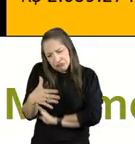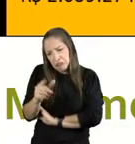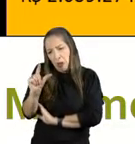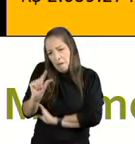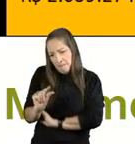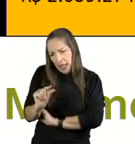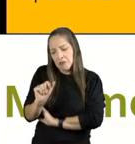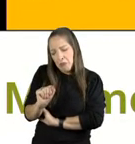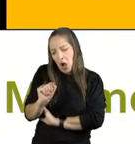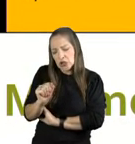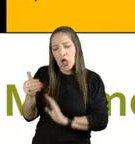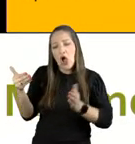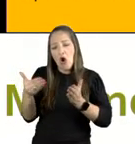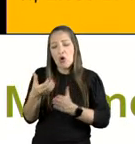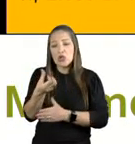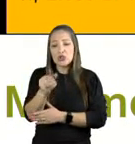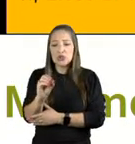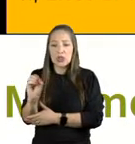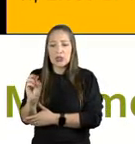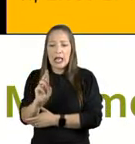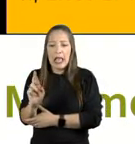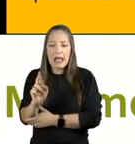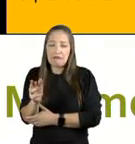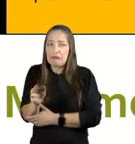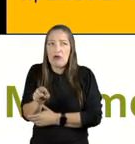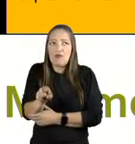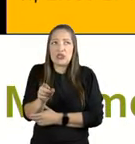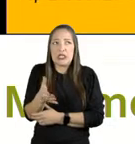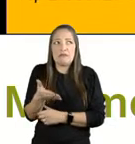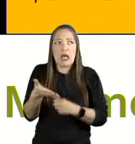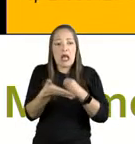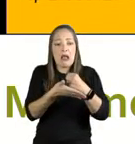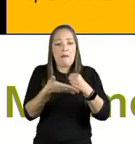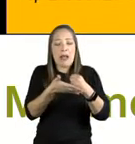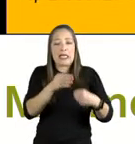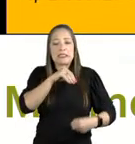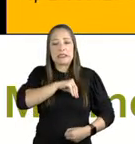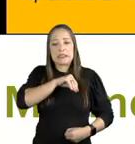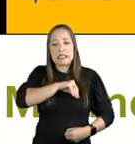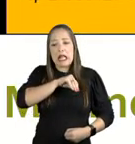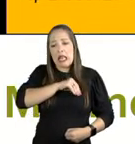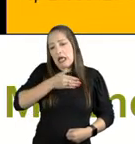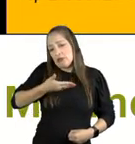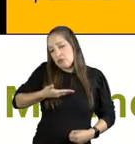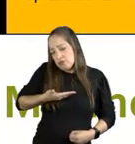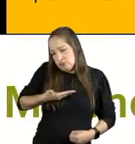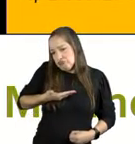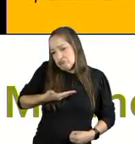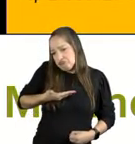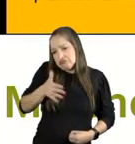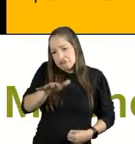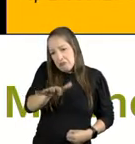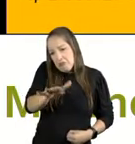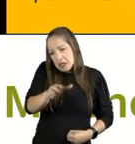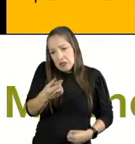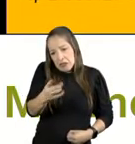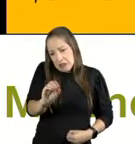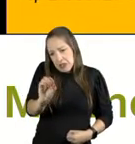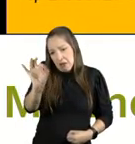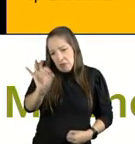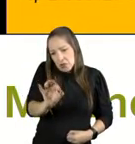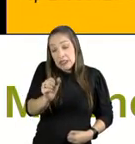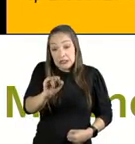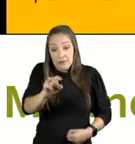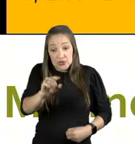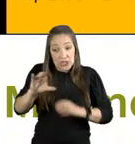R$600 pode ser, sei lá, se você ganha o piso salarial do engenheiro agrimensor, praticamente 10% do seu